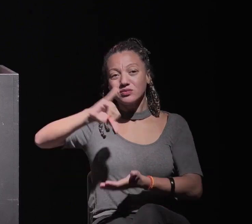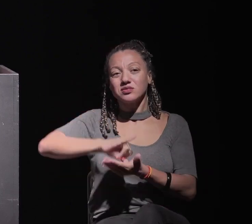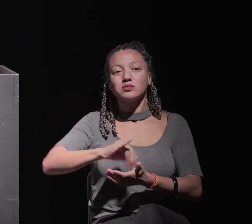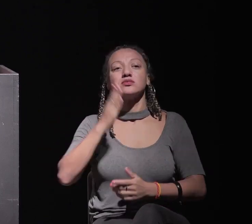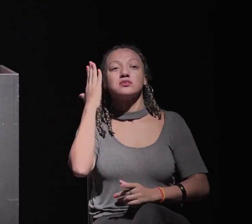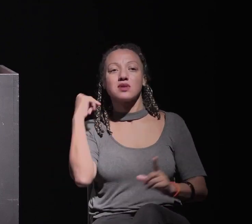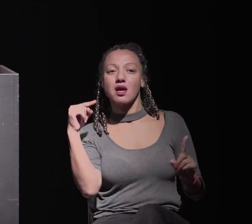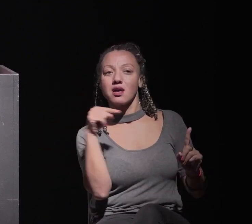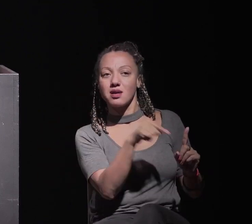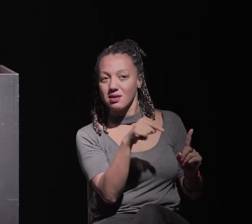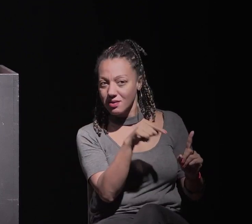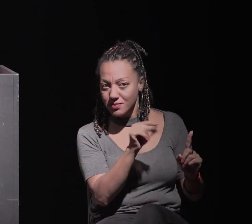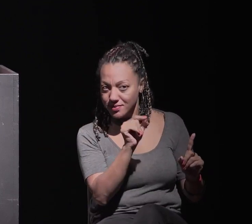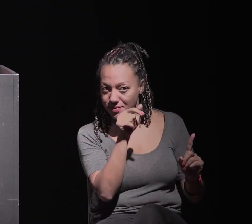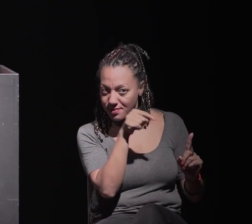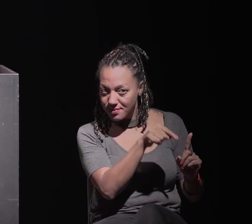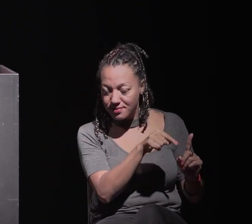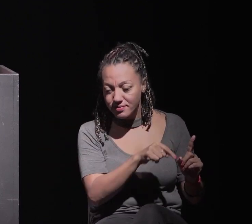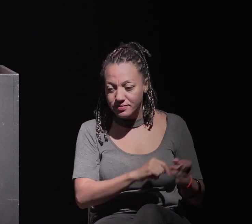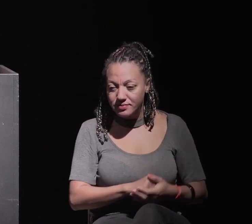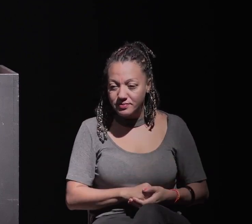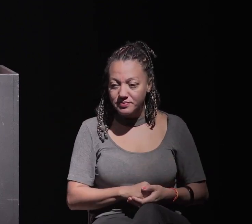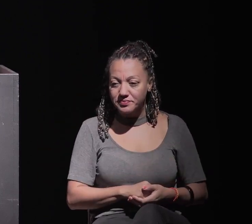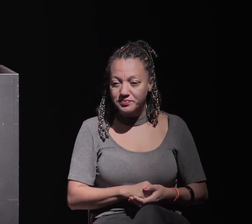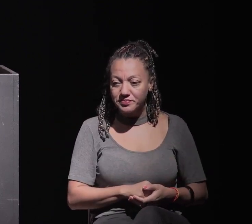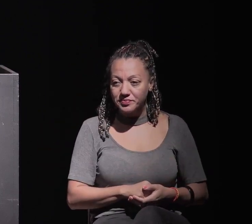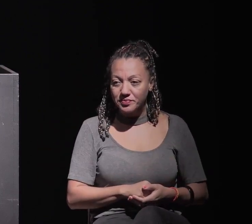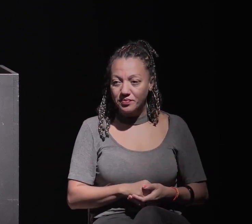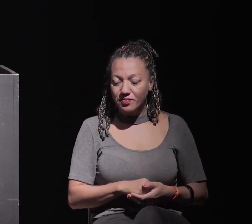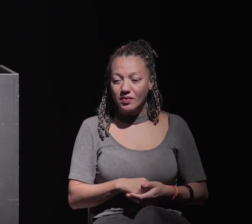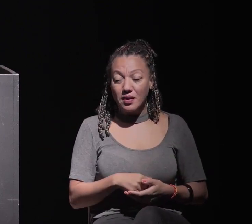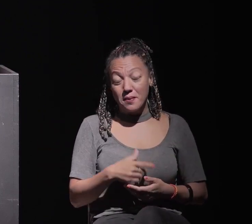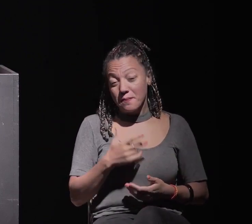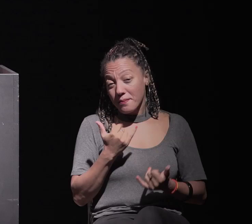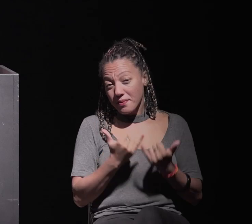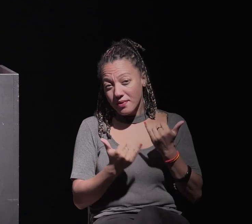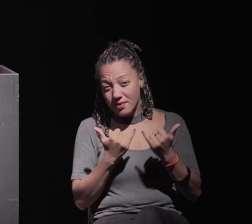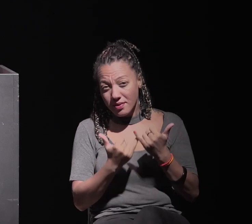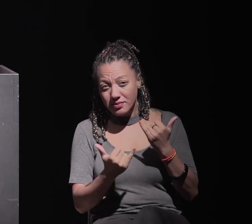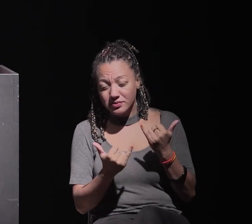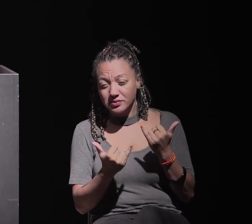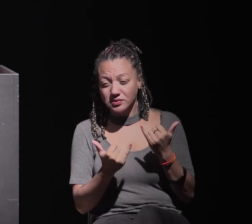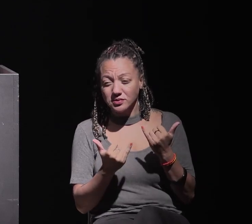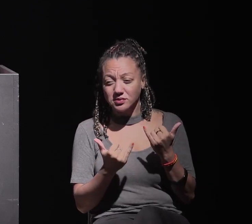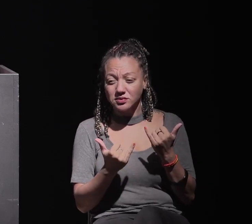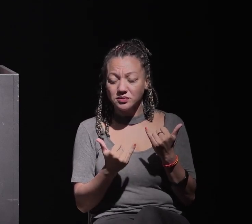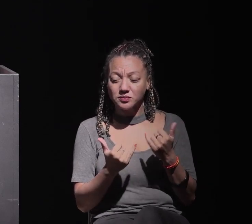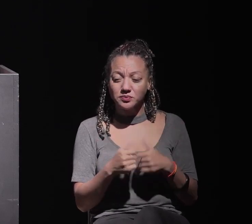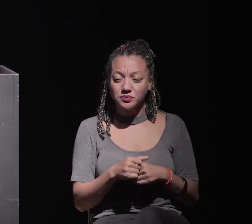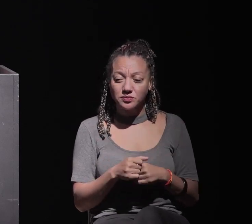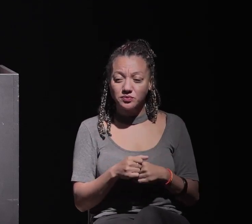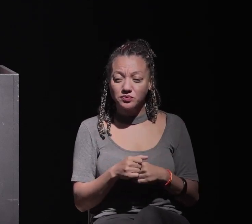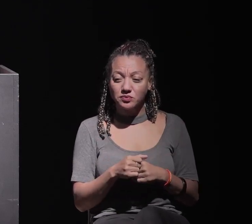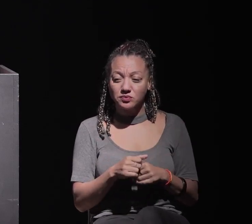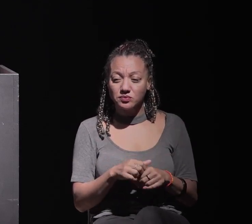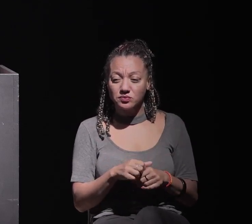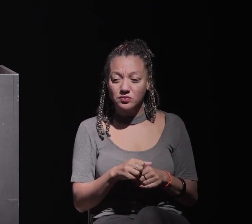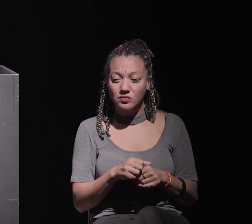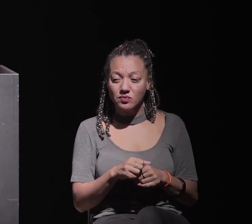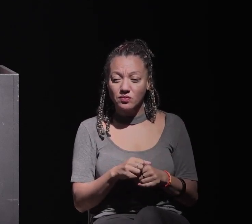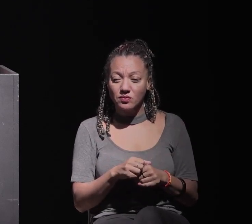importante. Não quero bancar a Sense Márcia, mas me parece que, de alguma maneira, existe